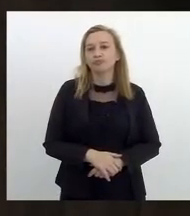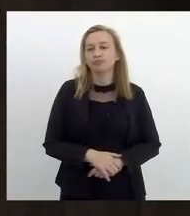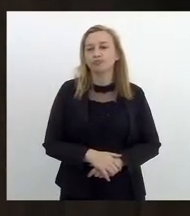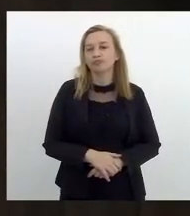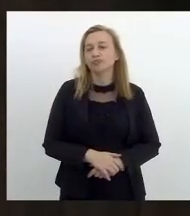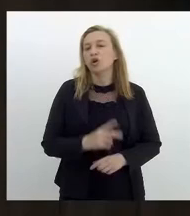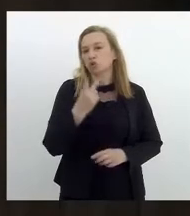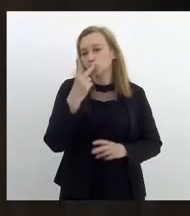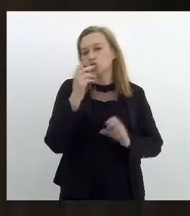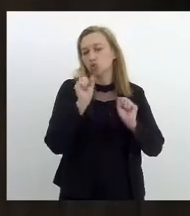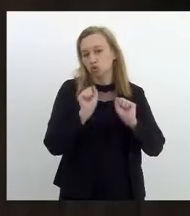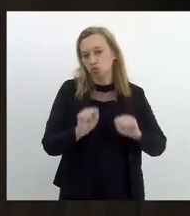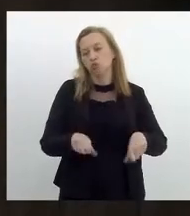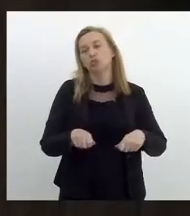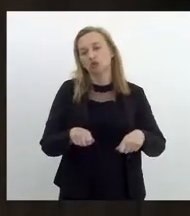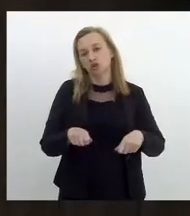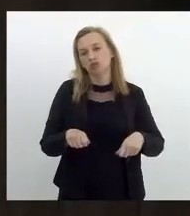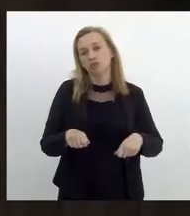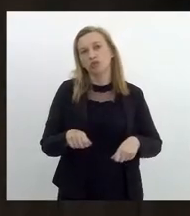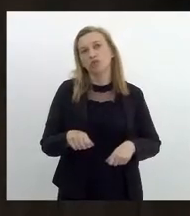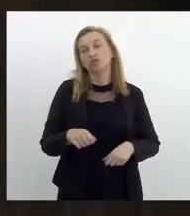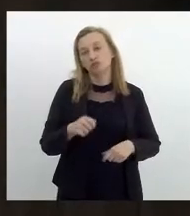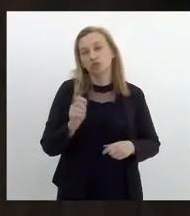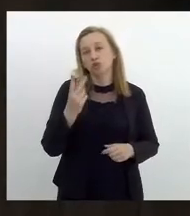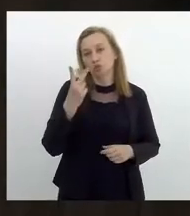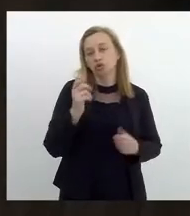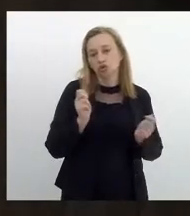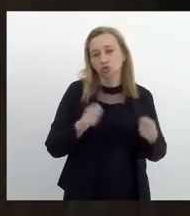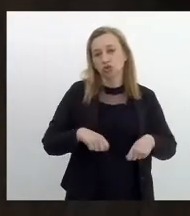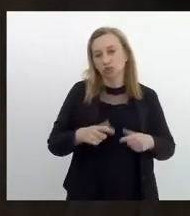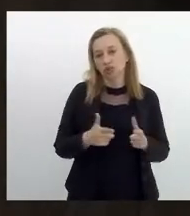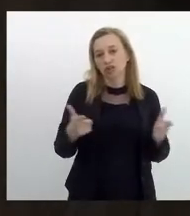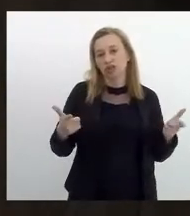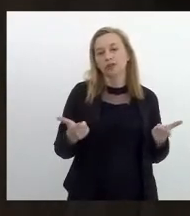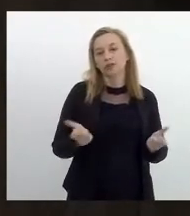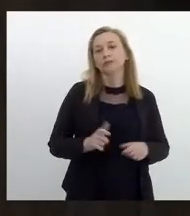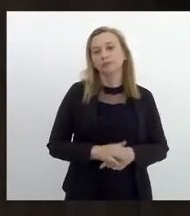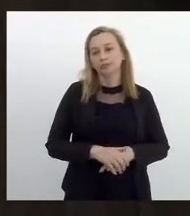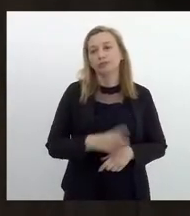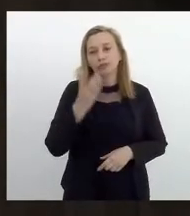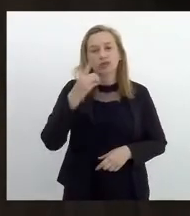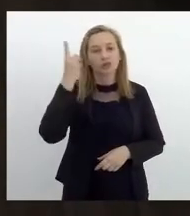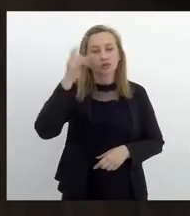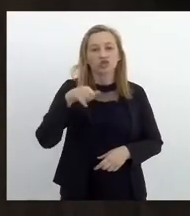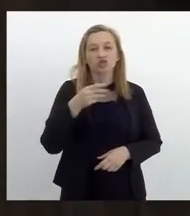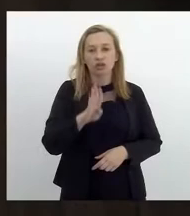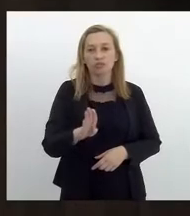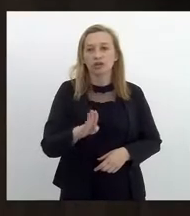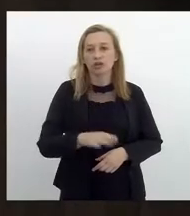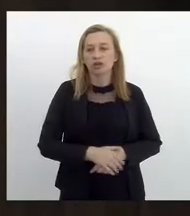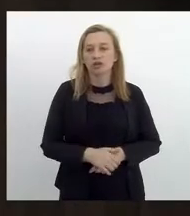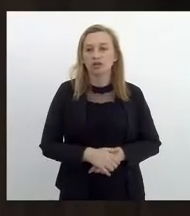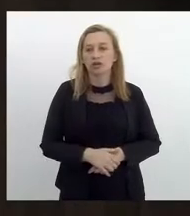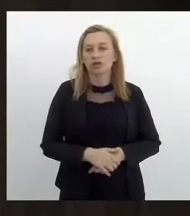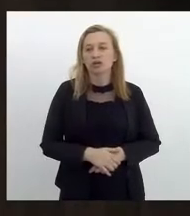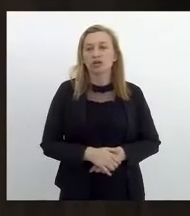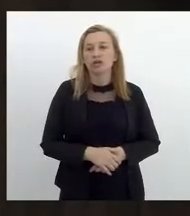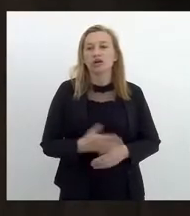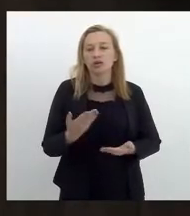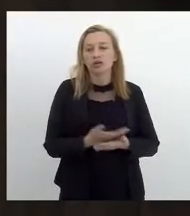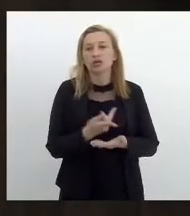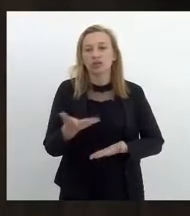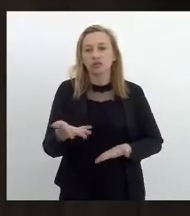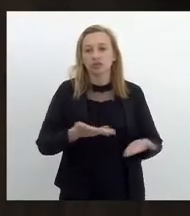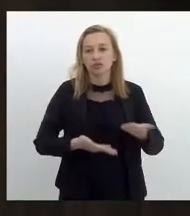duas possibilidades, ou pelo menos duas grandes possibilidades, deputado Jair Bittencourt, em que ocorre esse